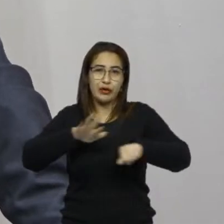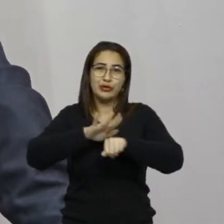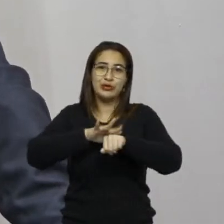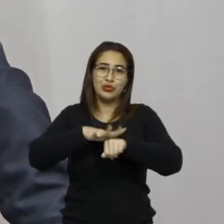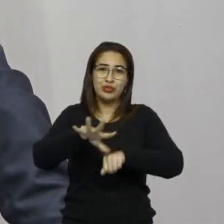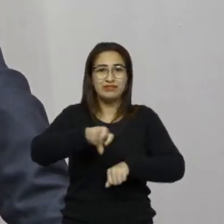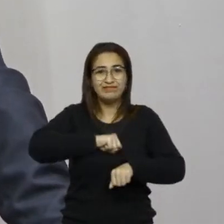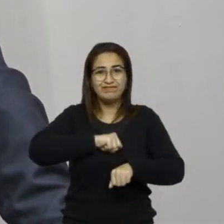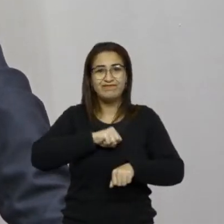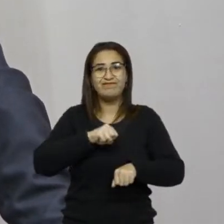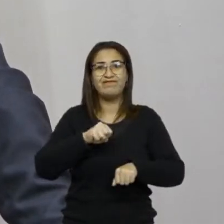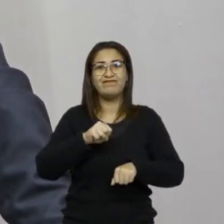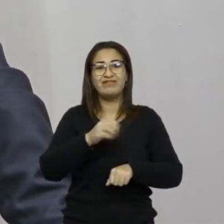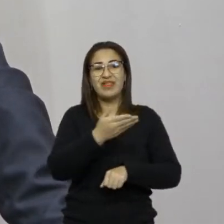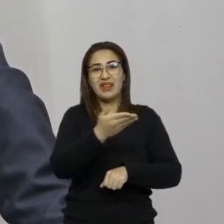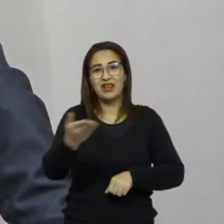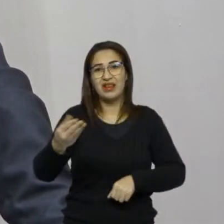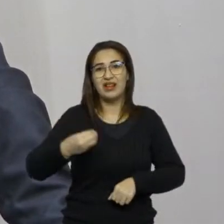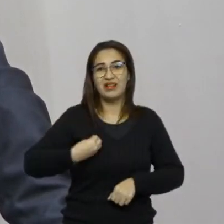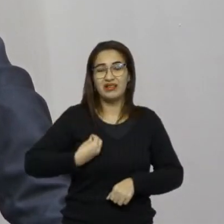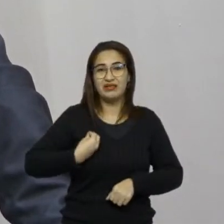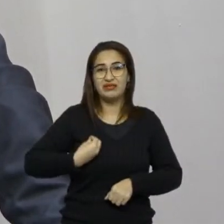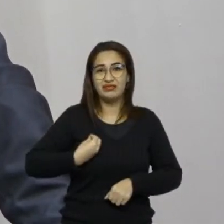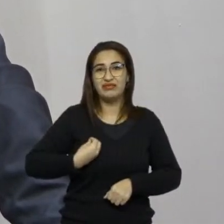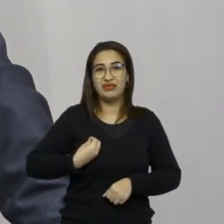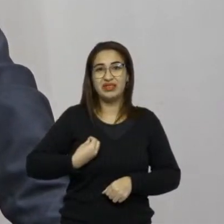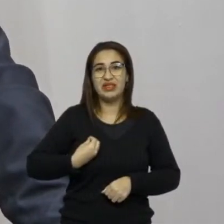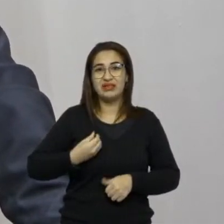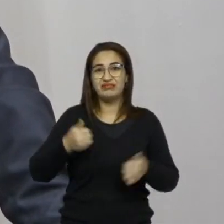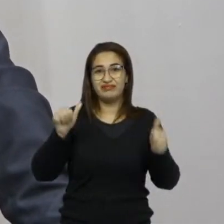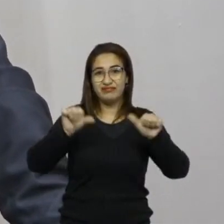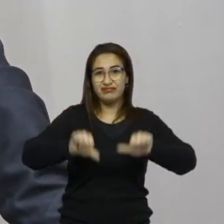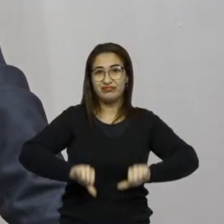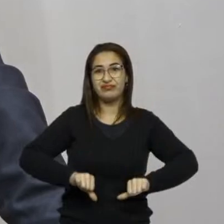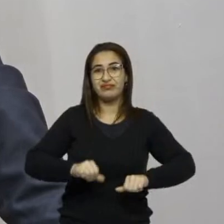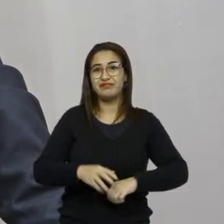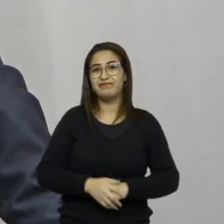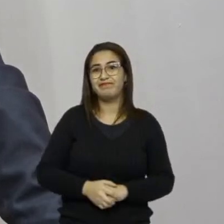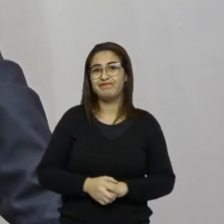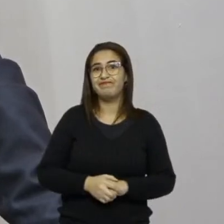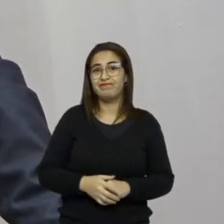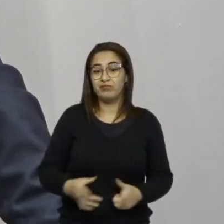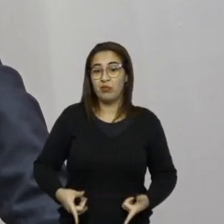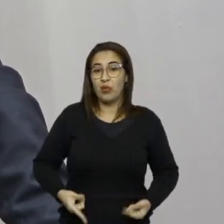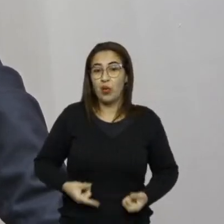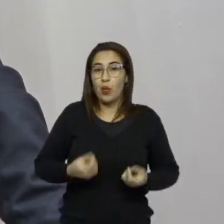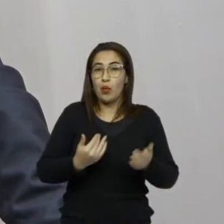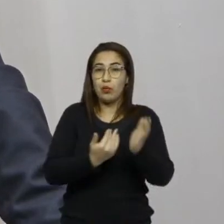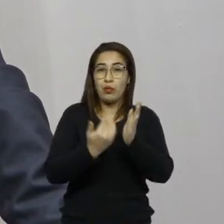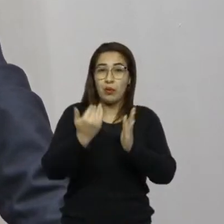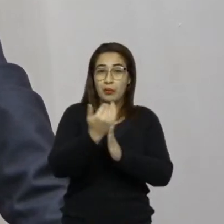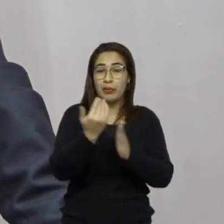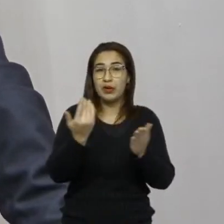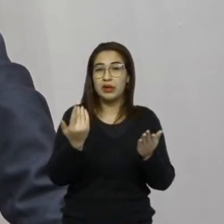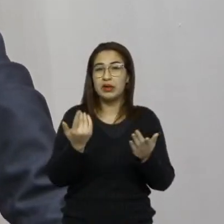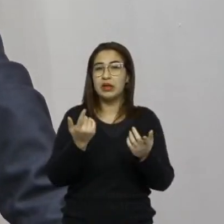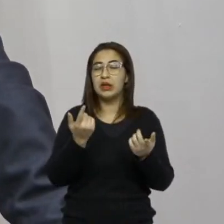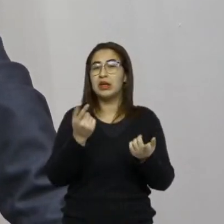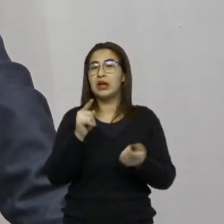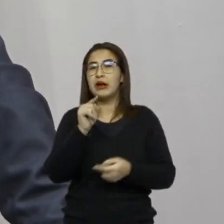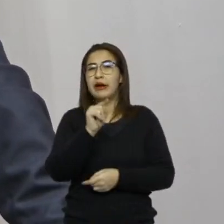na vida das pessoas. O número de câncer tem aumentado. O diagnóstico ali